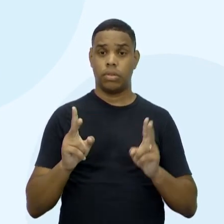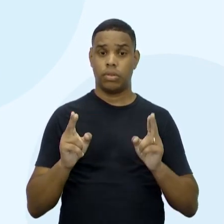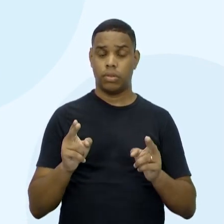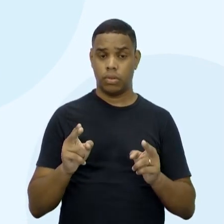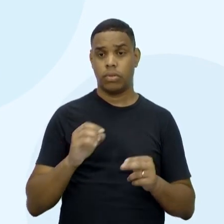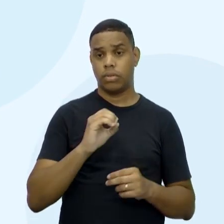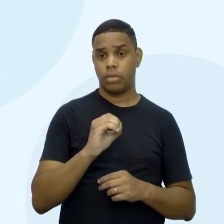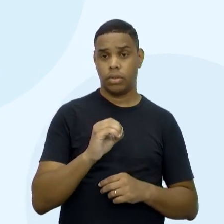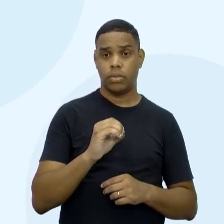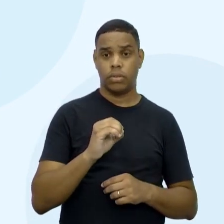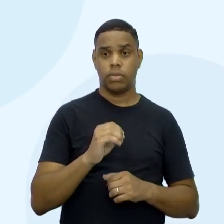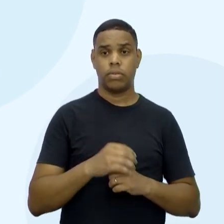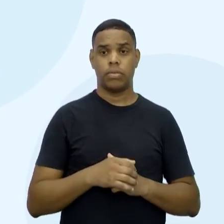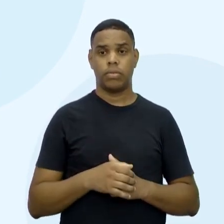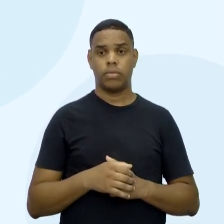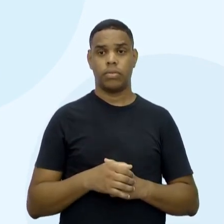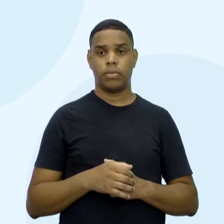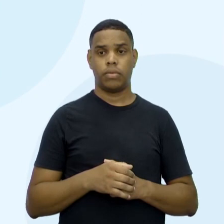que